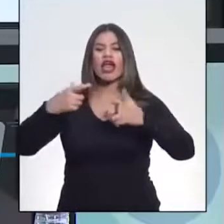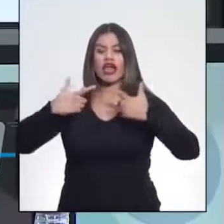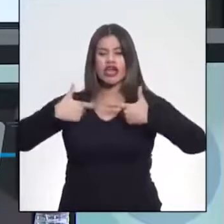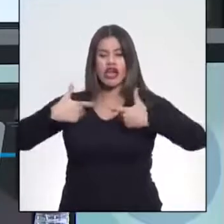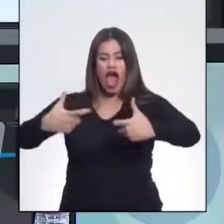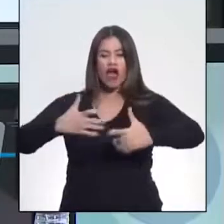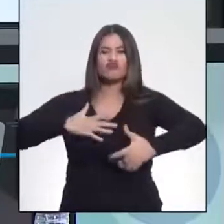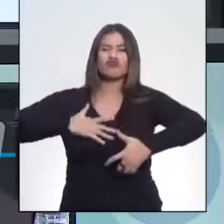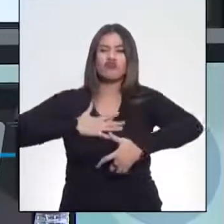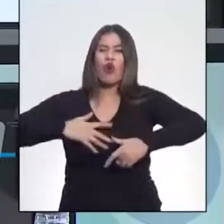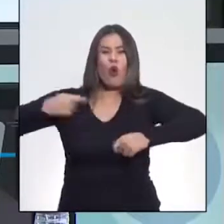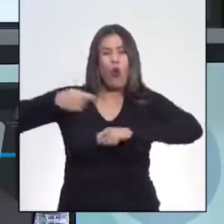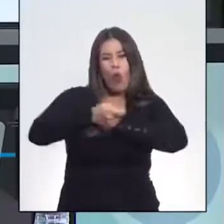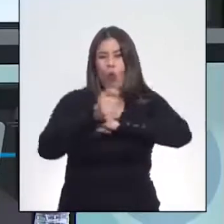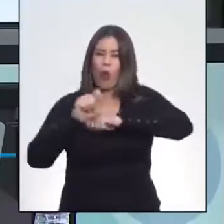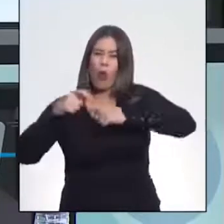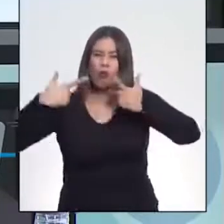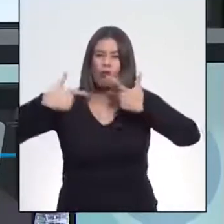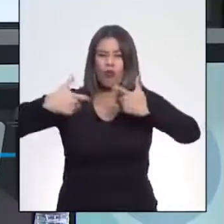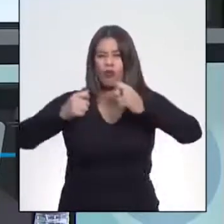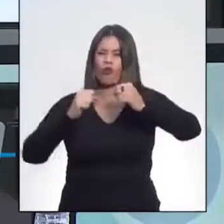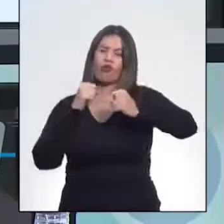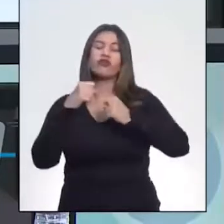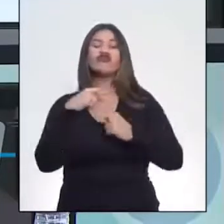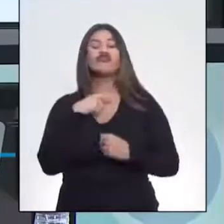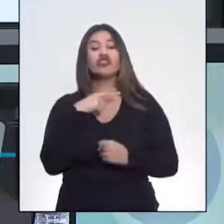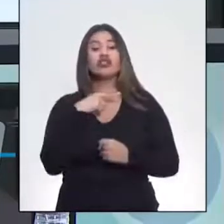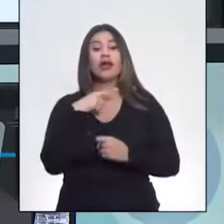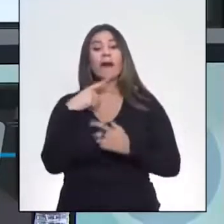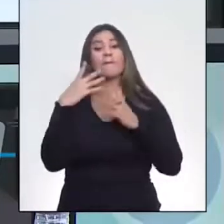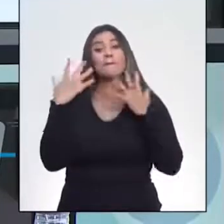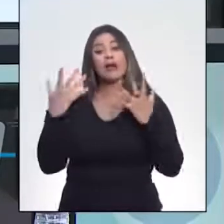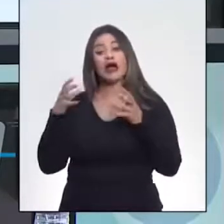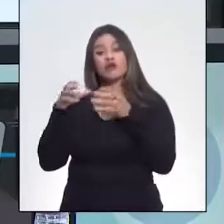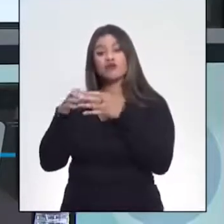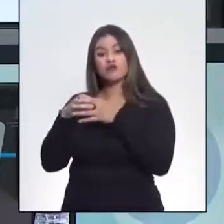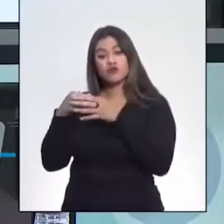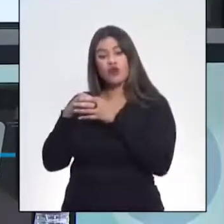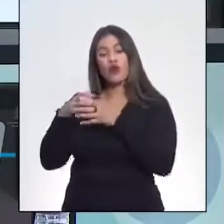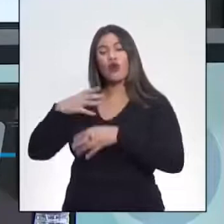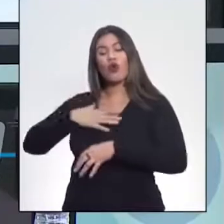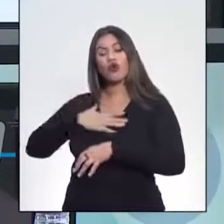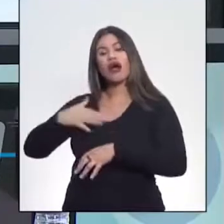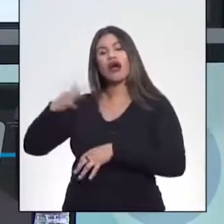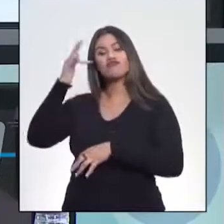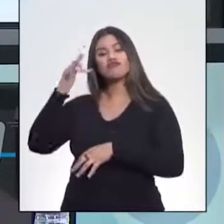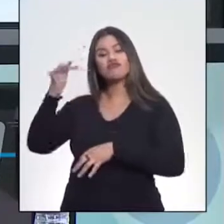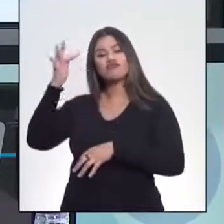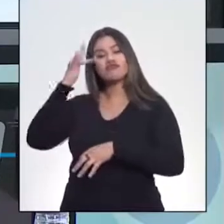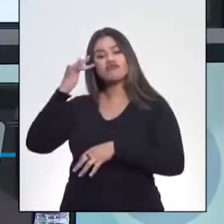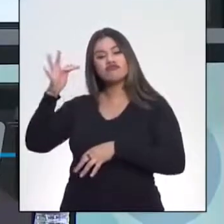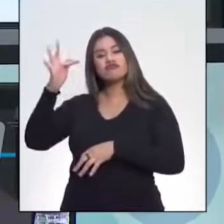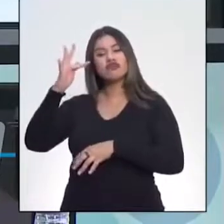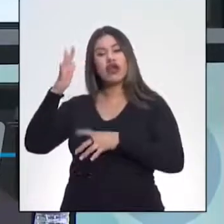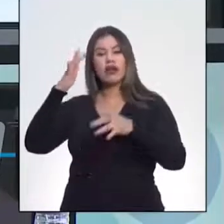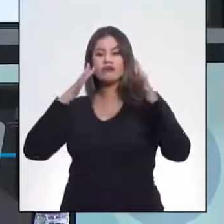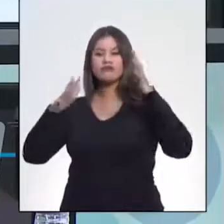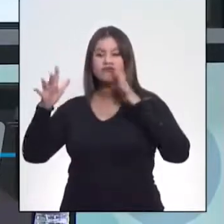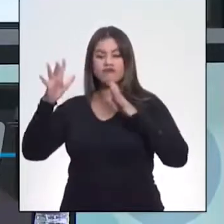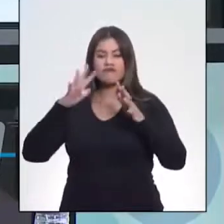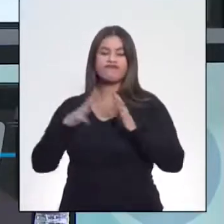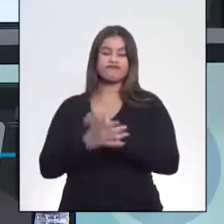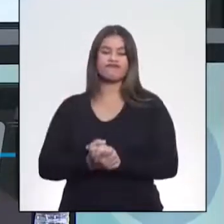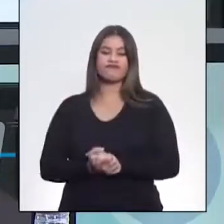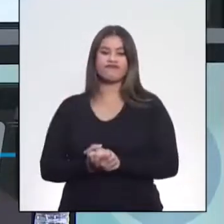pensamento então existiam várias Pólis nós falamos entre Atenas e Esparta porque são as mais importantes foram as